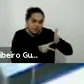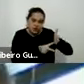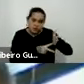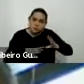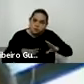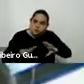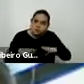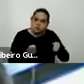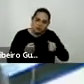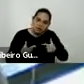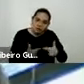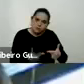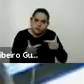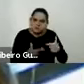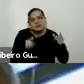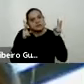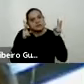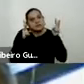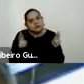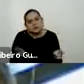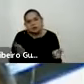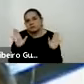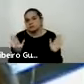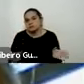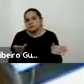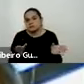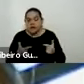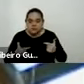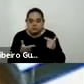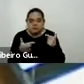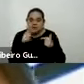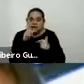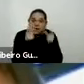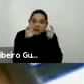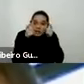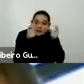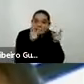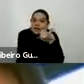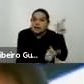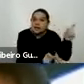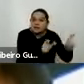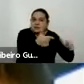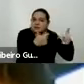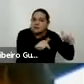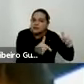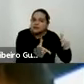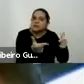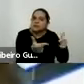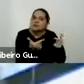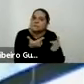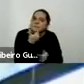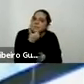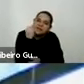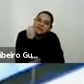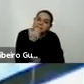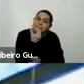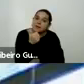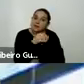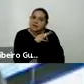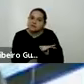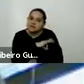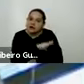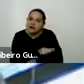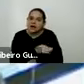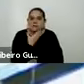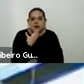as pautas serão sempre de interesses do trabalhador no sentido de melhorar a renda e a qualidade de vida do trabalhador, seja na parte de saúde, no